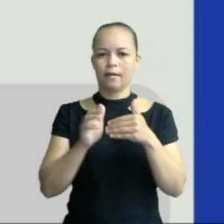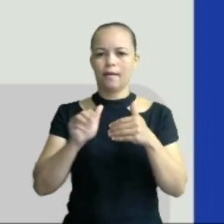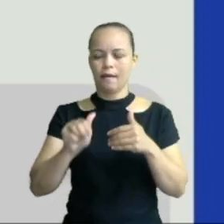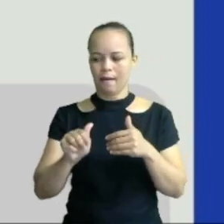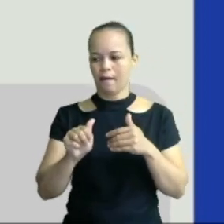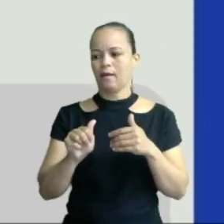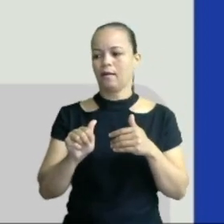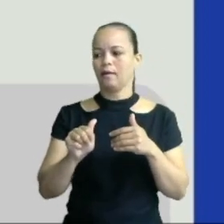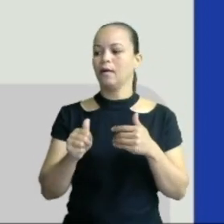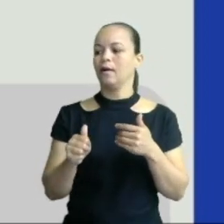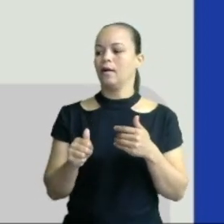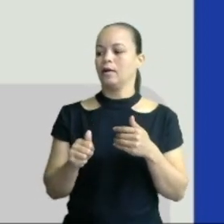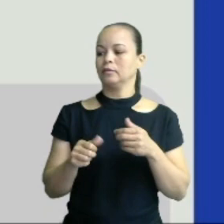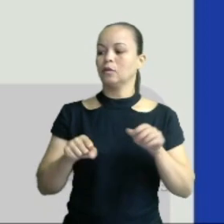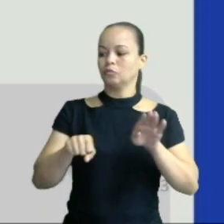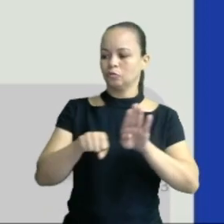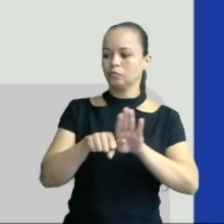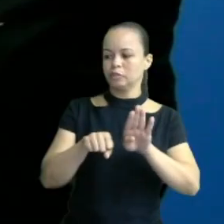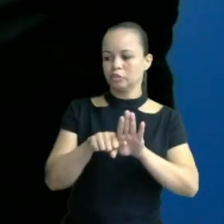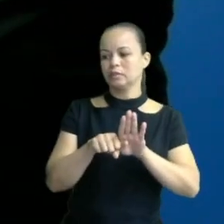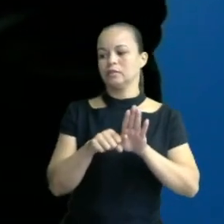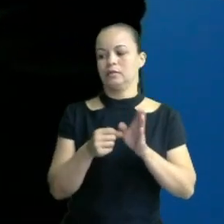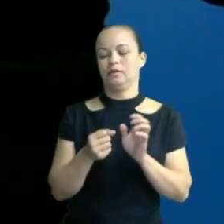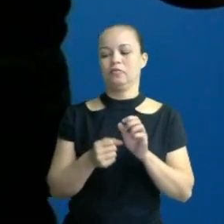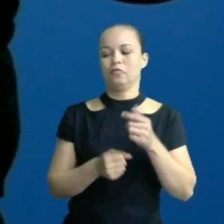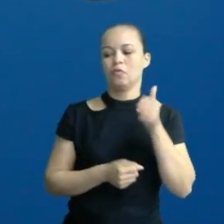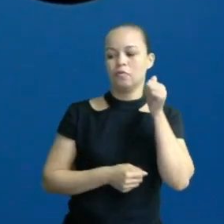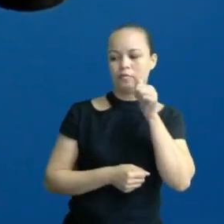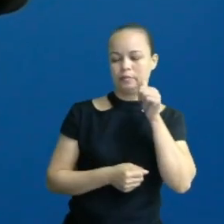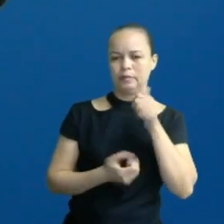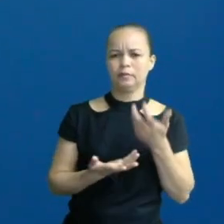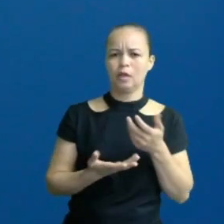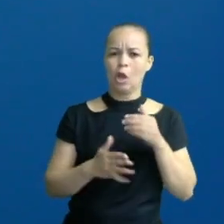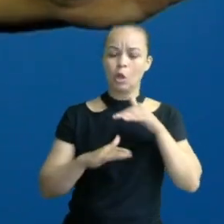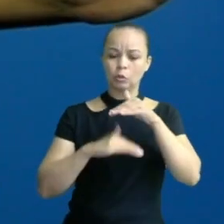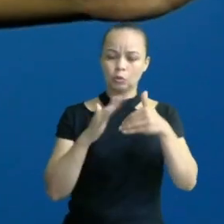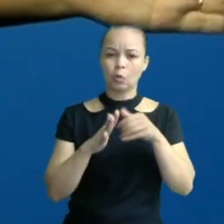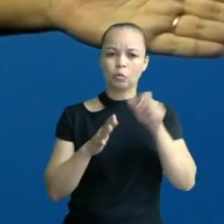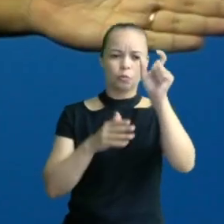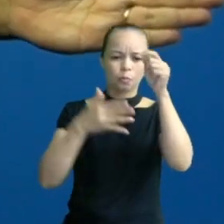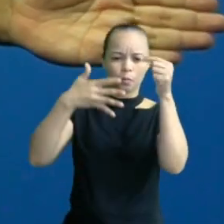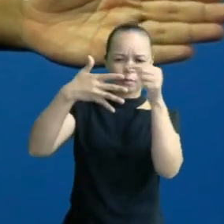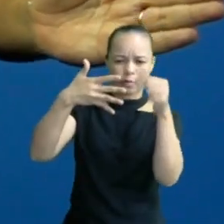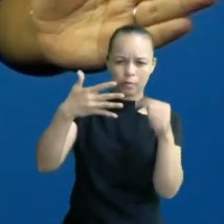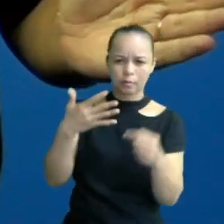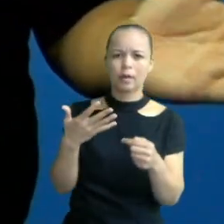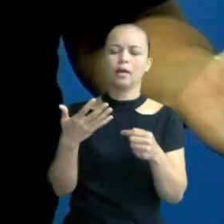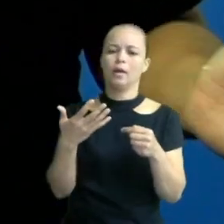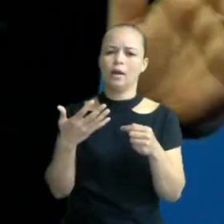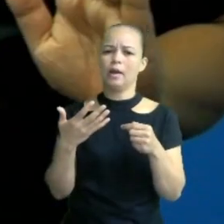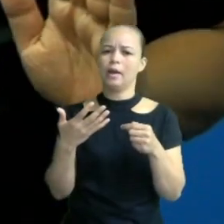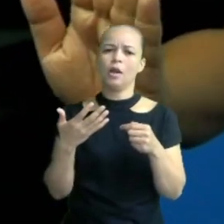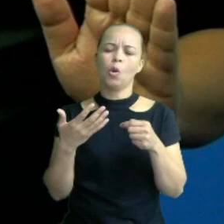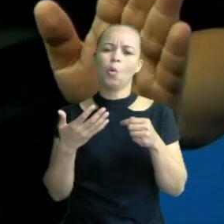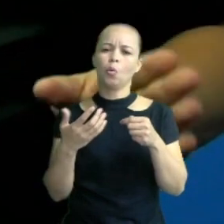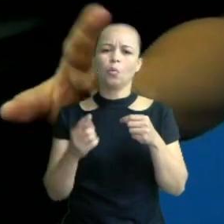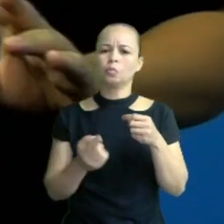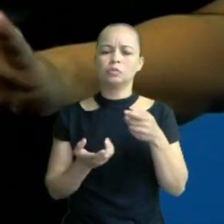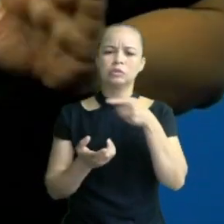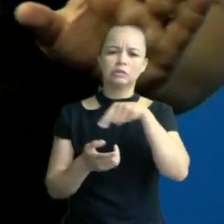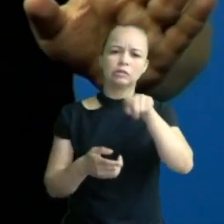esses casos, volta para mim, é facultativo. Você utiliza sim ou